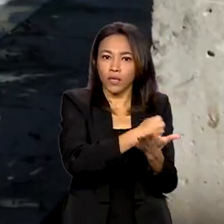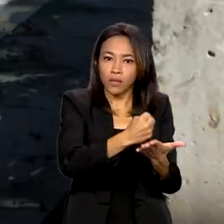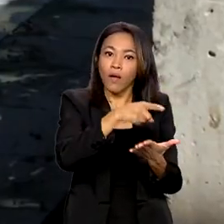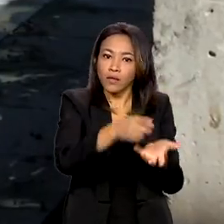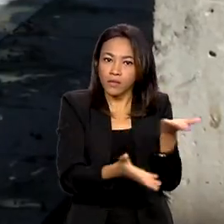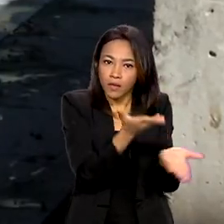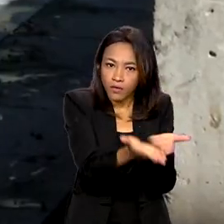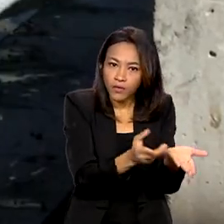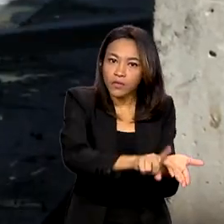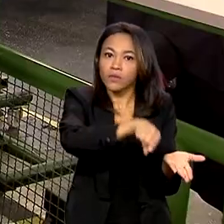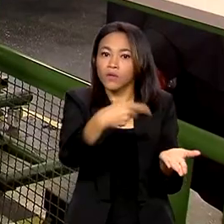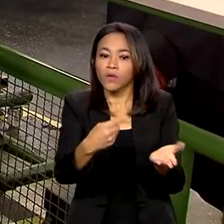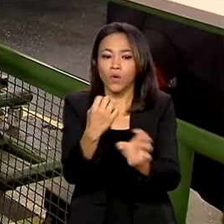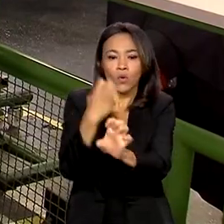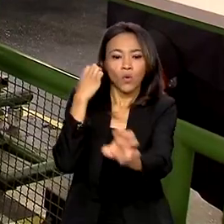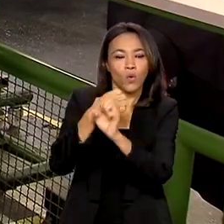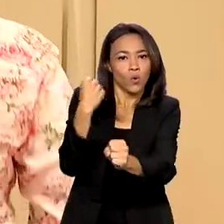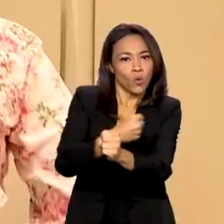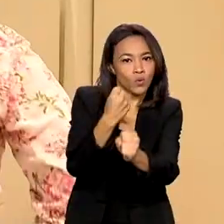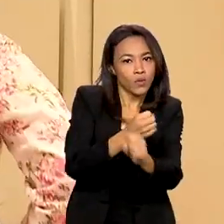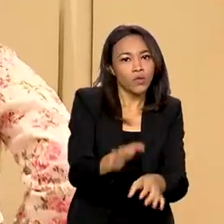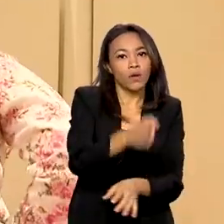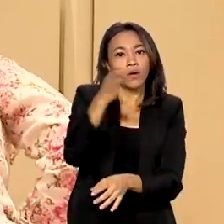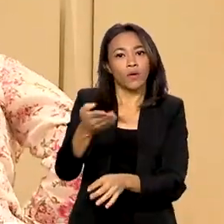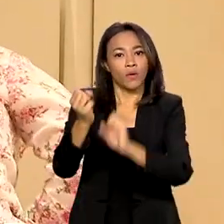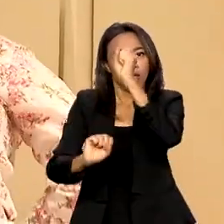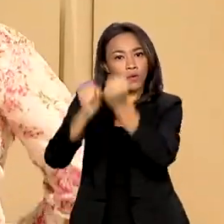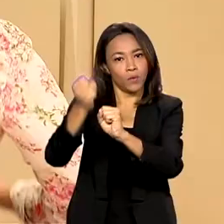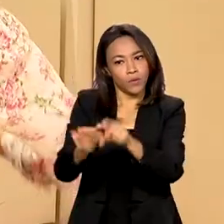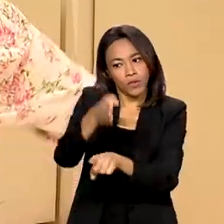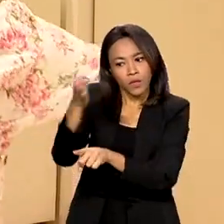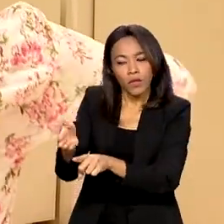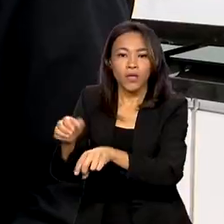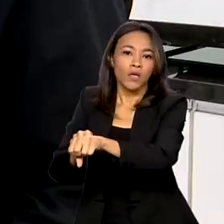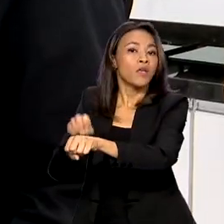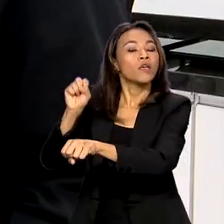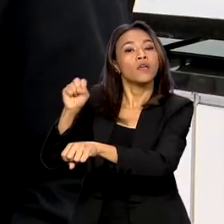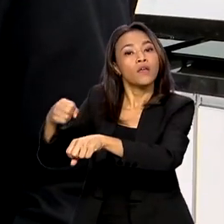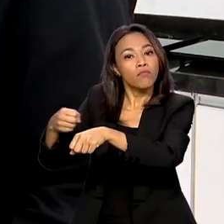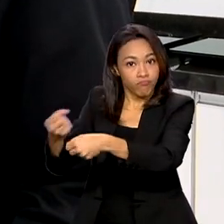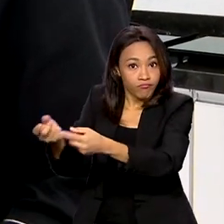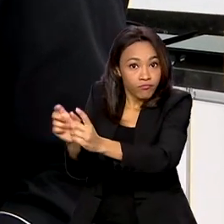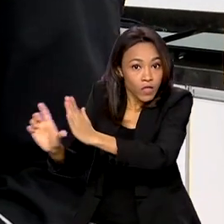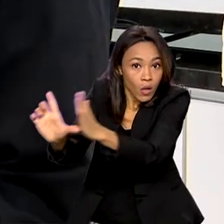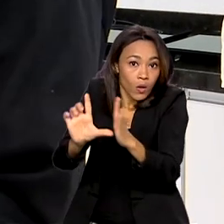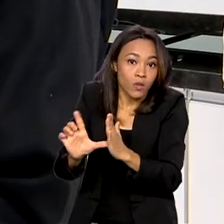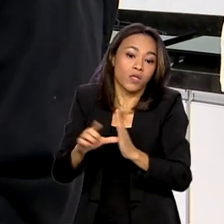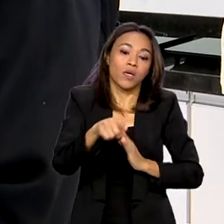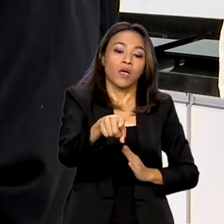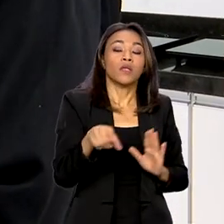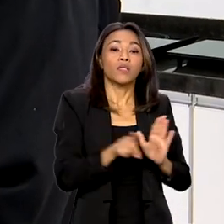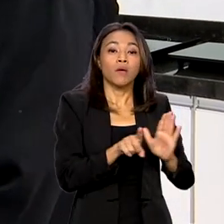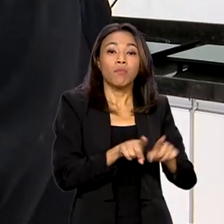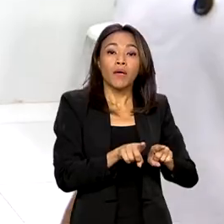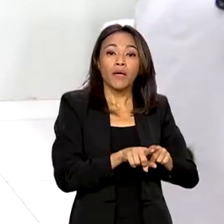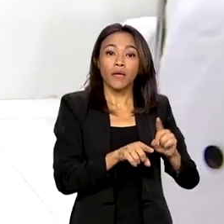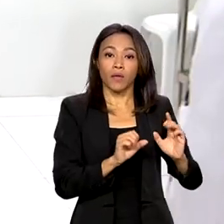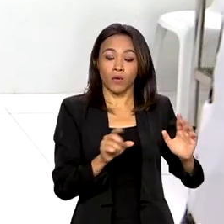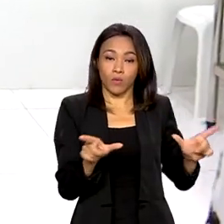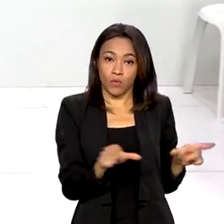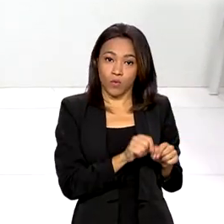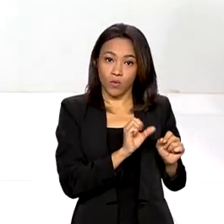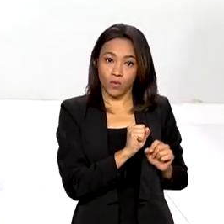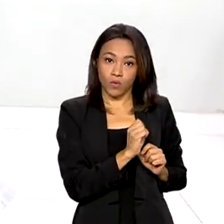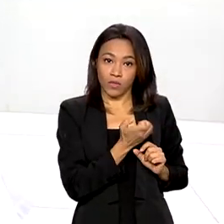seguido de construção civil Indústria e Comércio além de gerar novas vagas o SEBRAE também aponta as micro